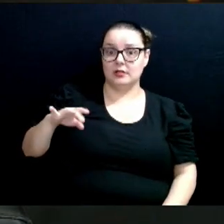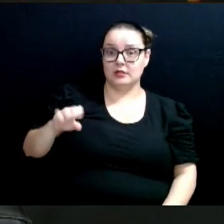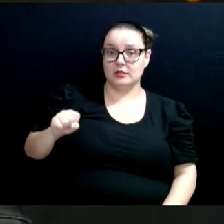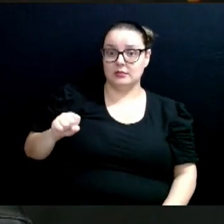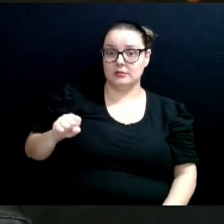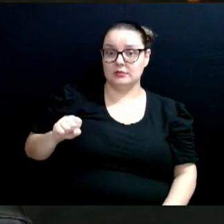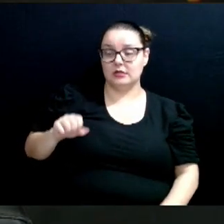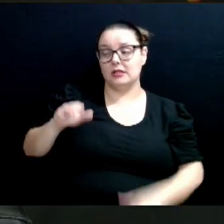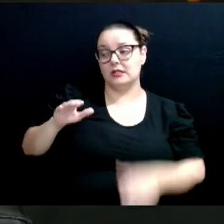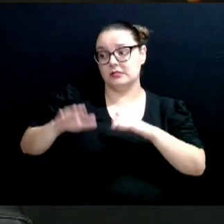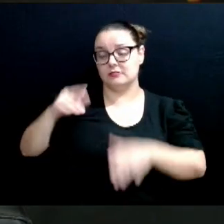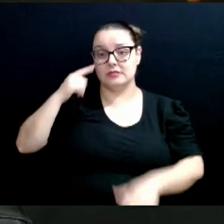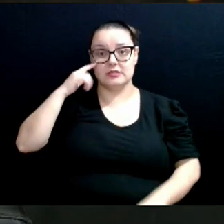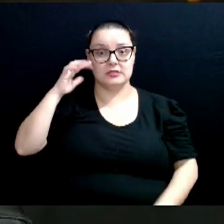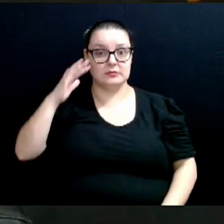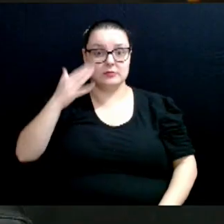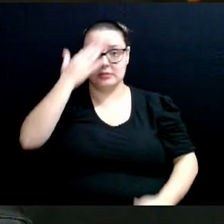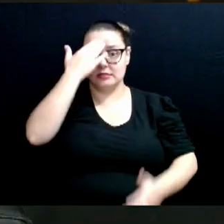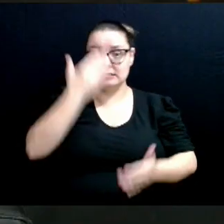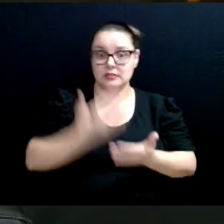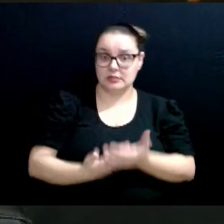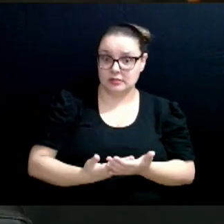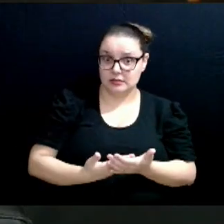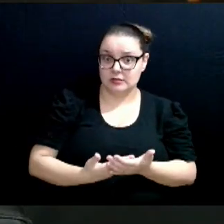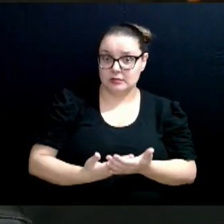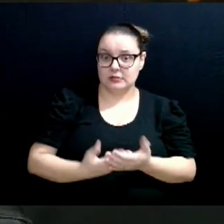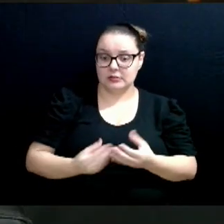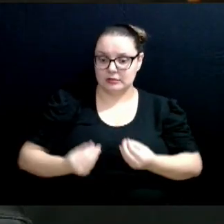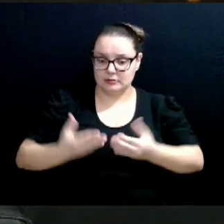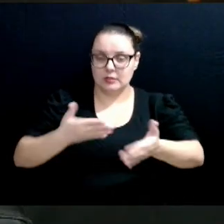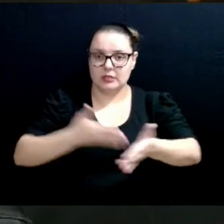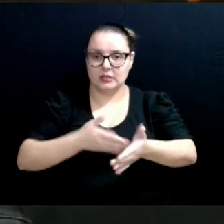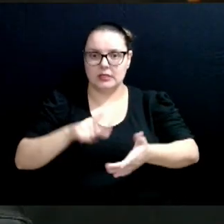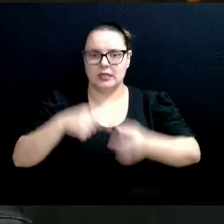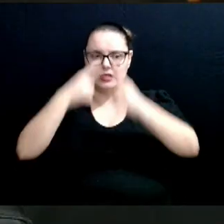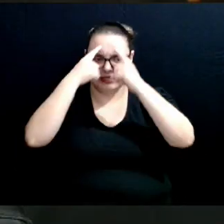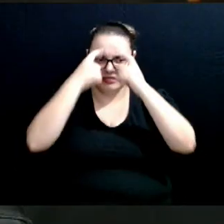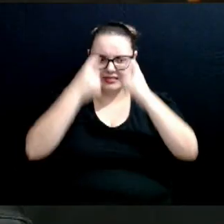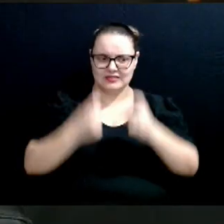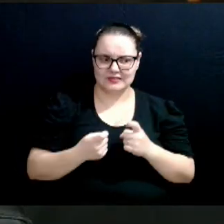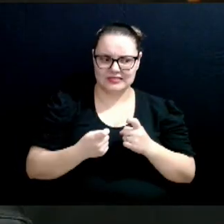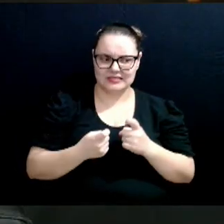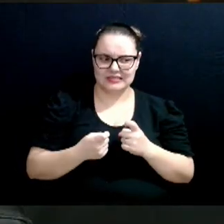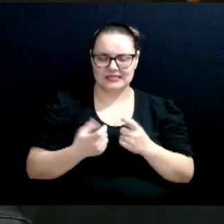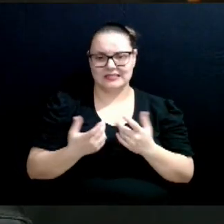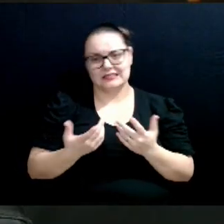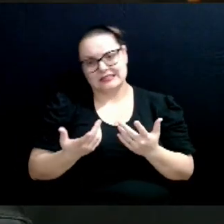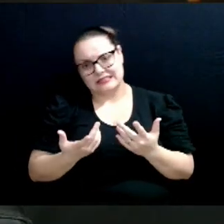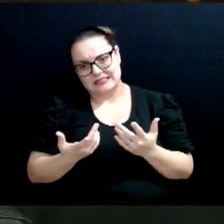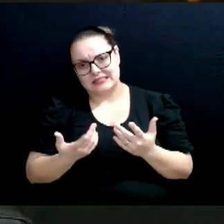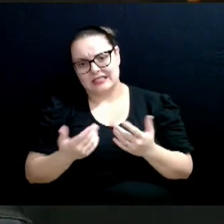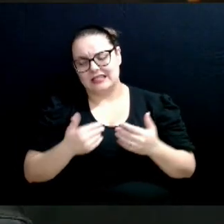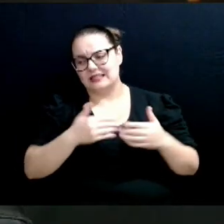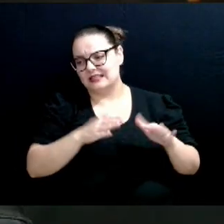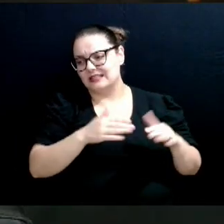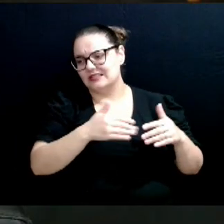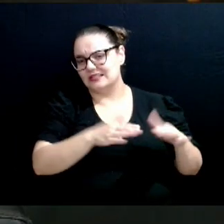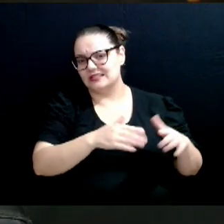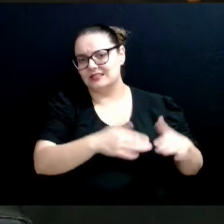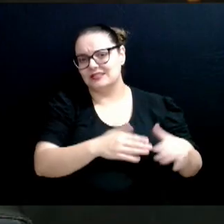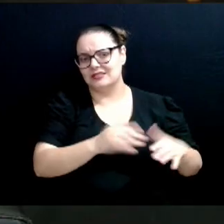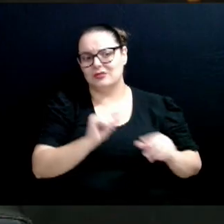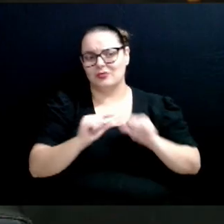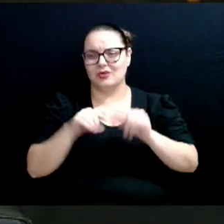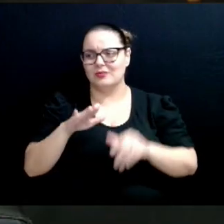pensa, acreditamos que impor limites é ser agressivo, né? E aí a gente acaba deixando, só mais um pouquinho,